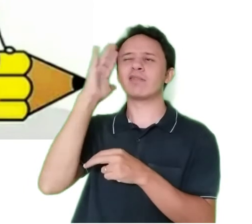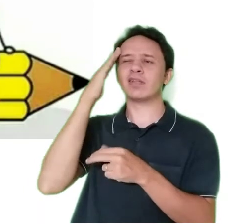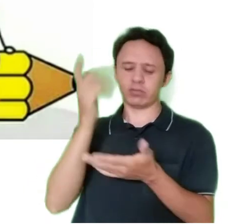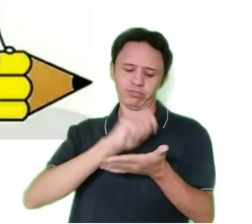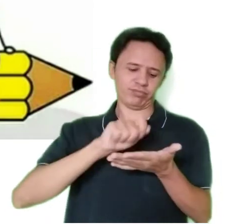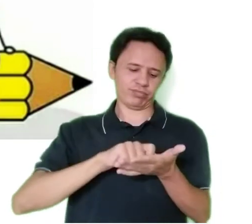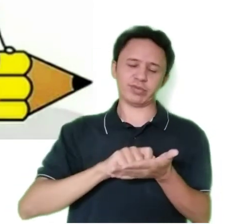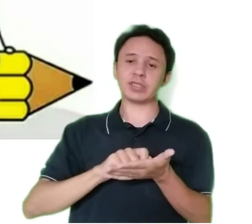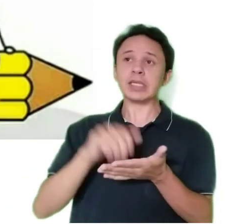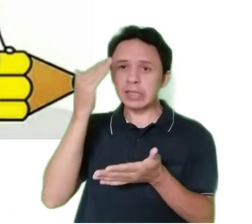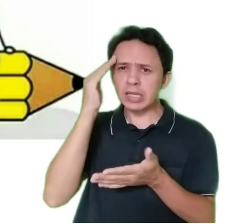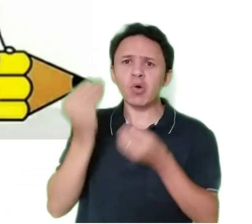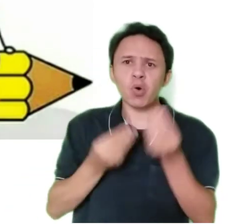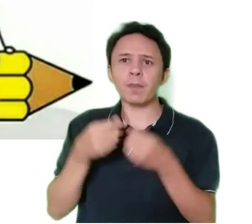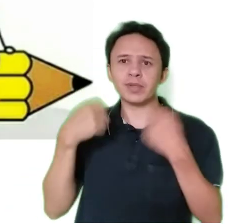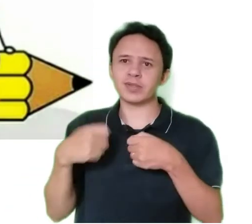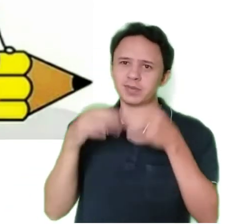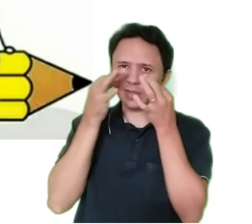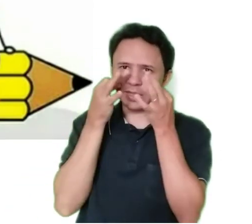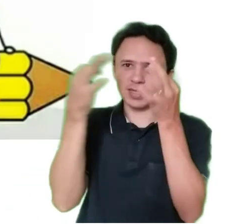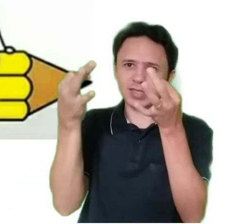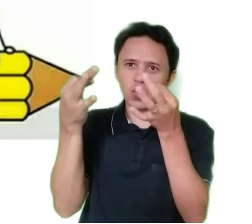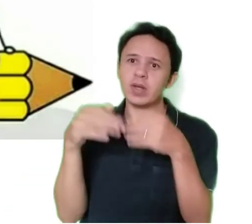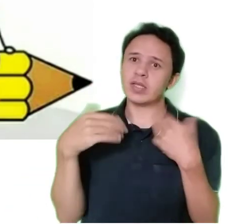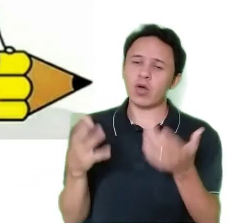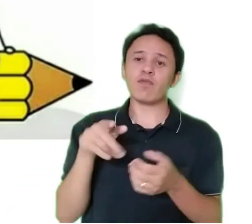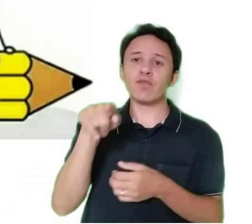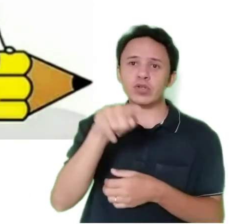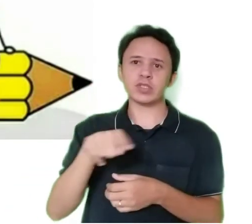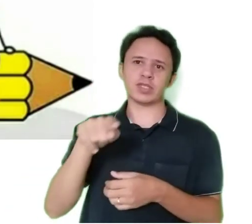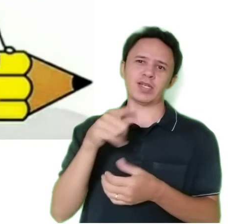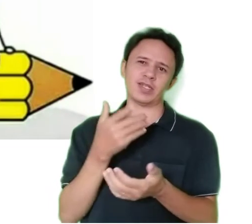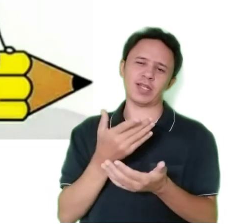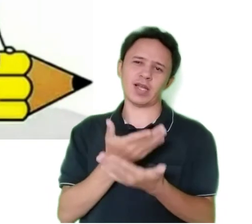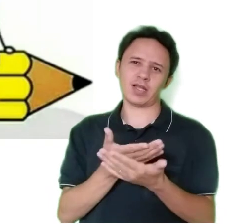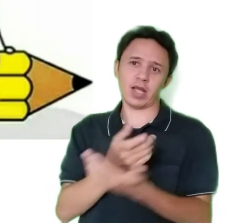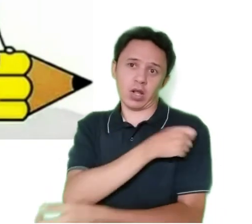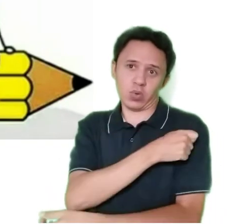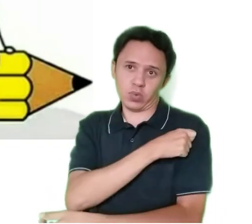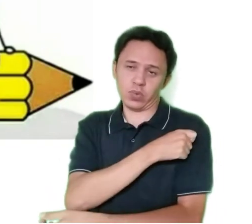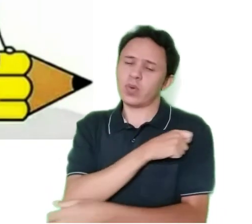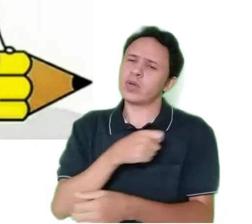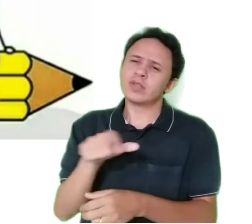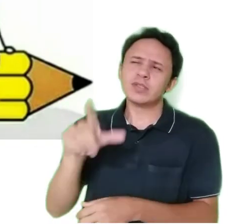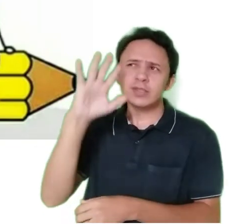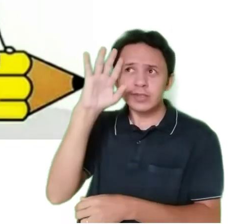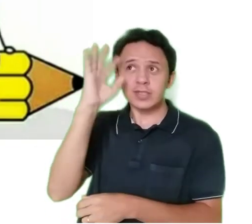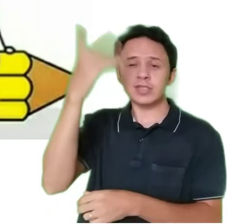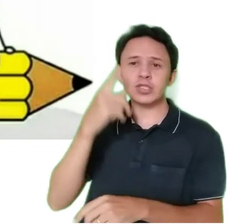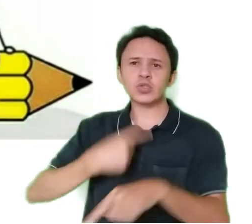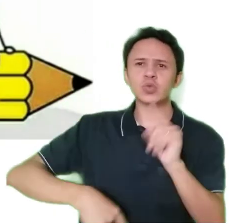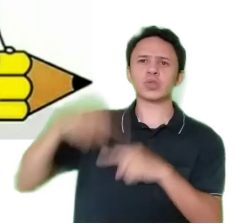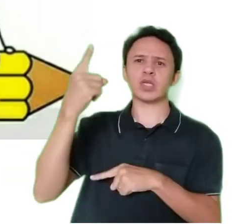compreende quem presta atenção. Portanto, é você, estudante, que determina seu